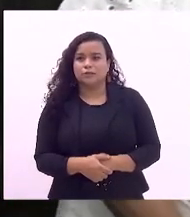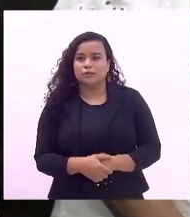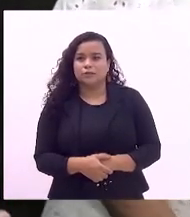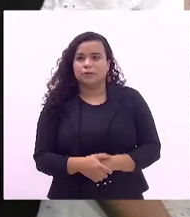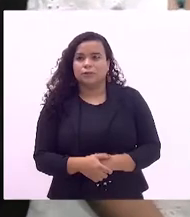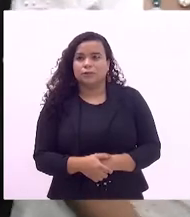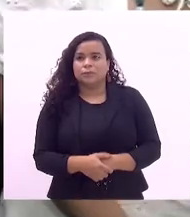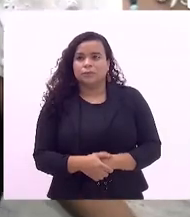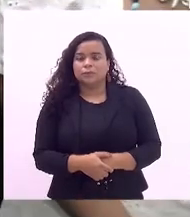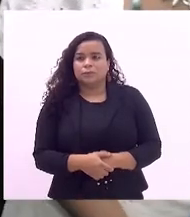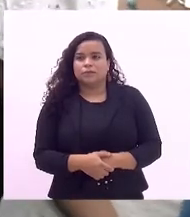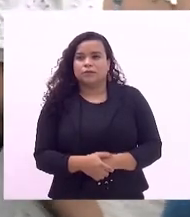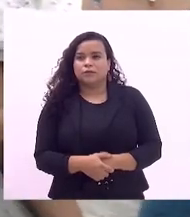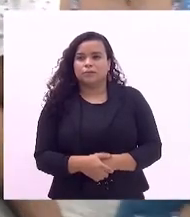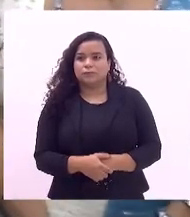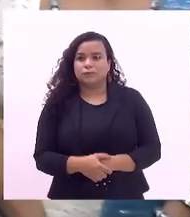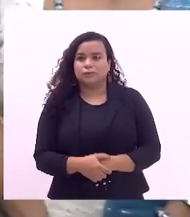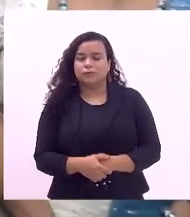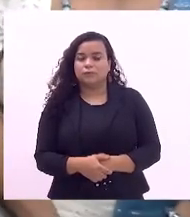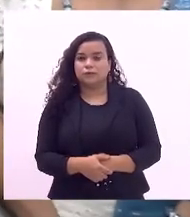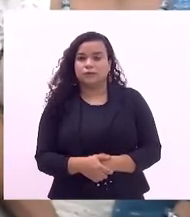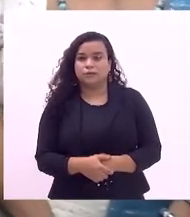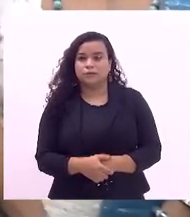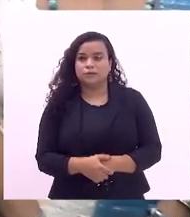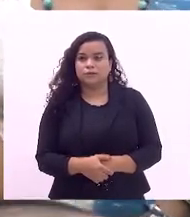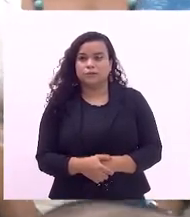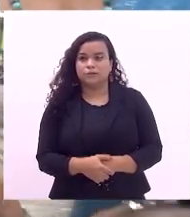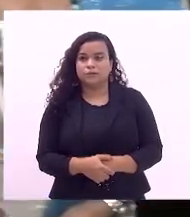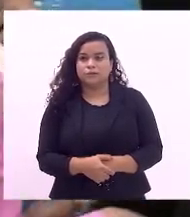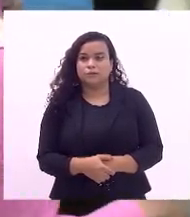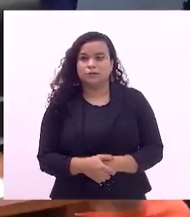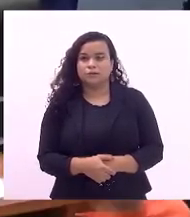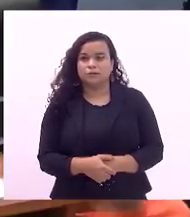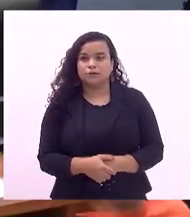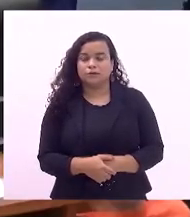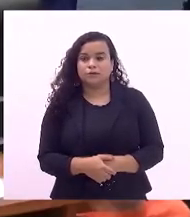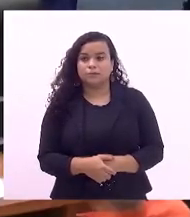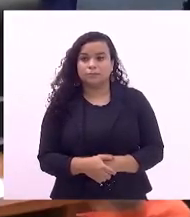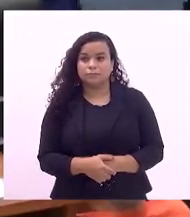E aí E aí